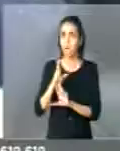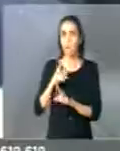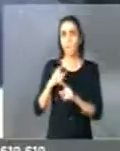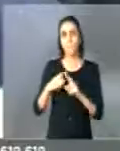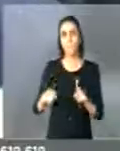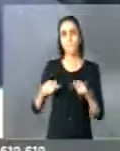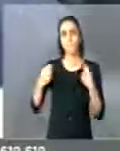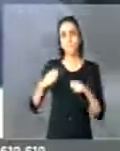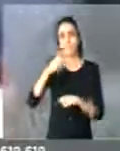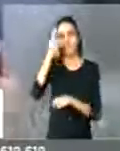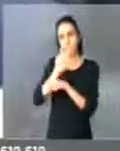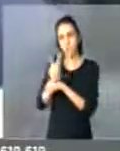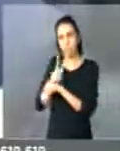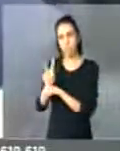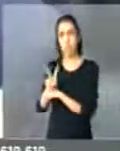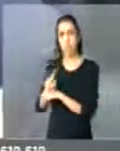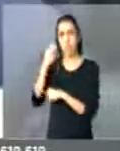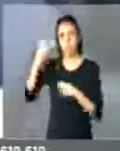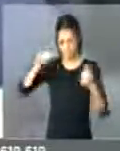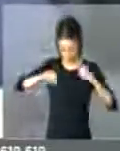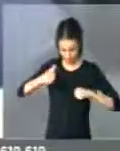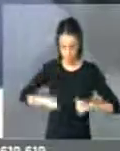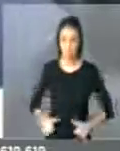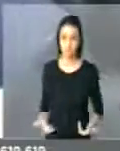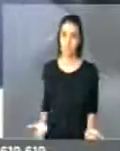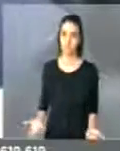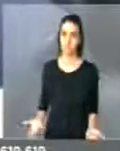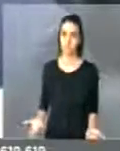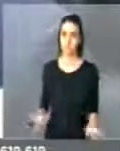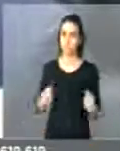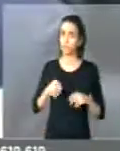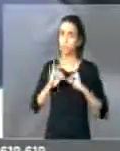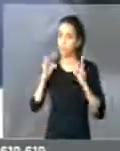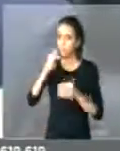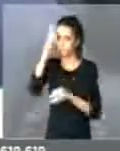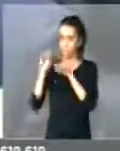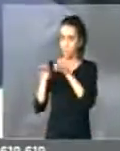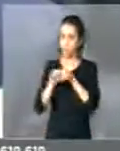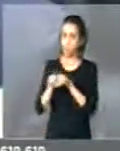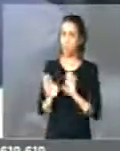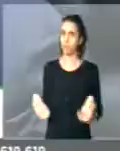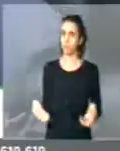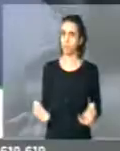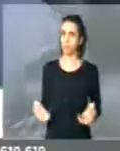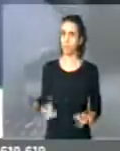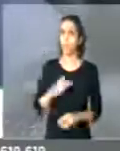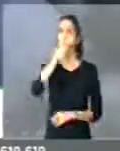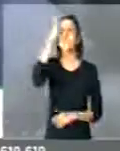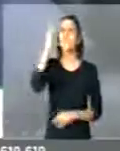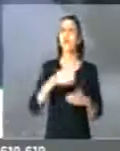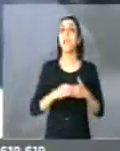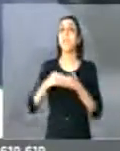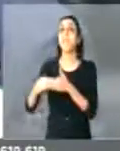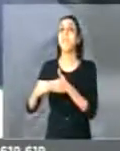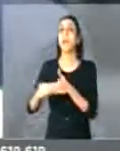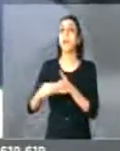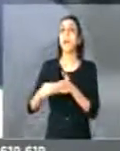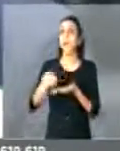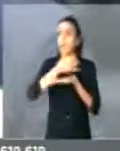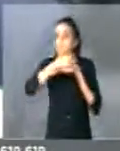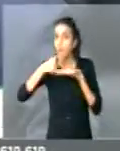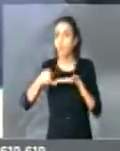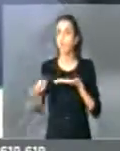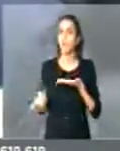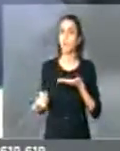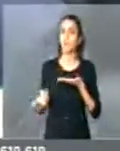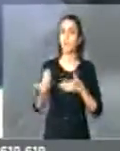haja revista, isso é no mínimo ser conivente. Portanto, quem leva drogas, quem leva armas, quem leva